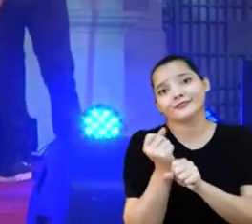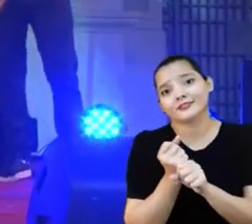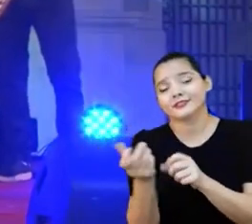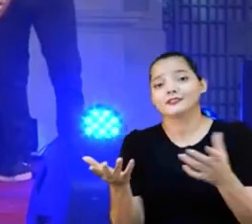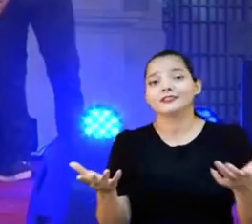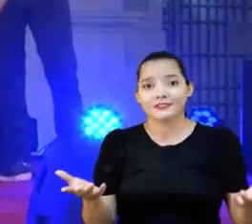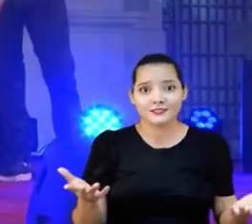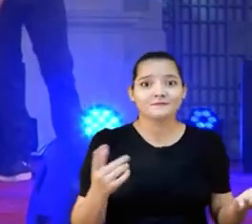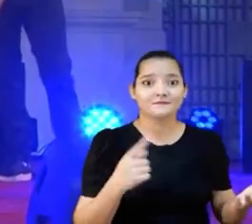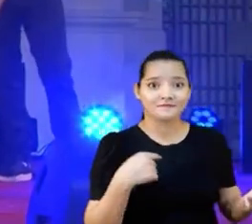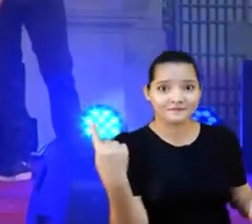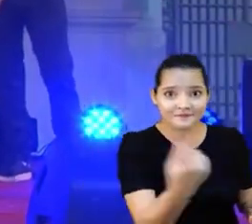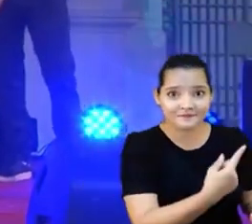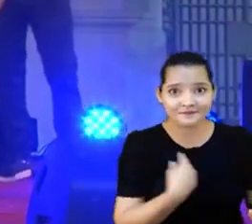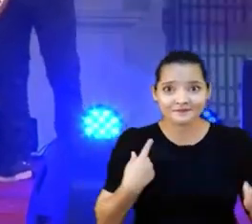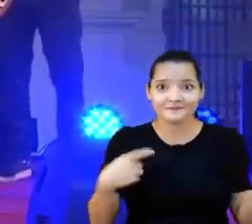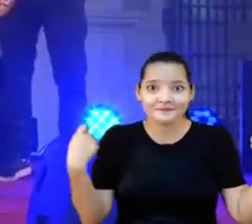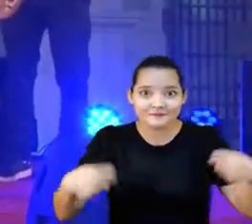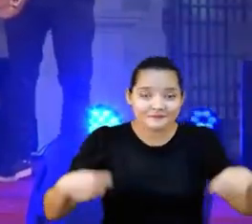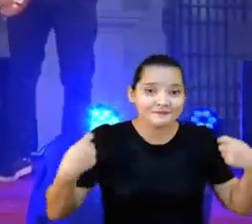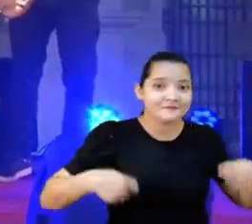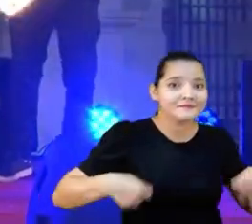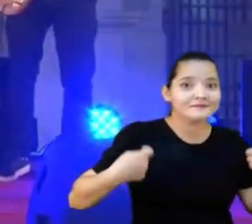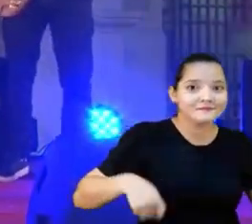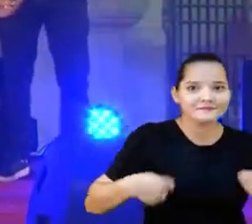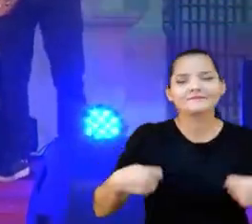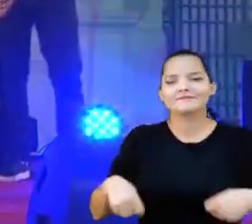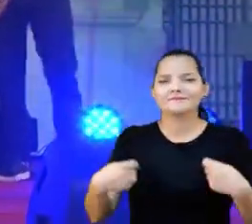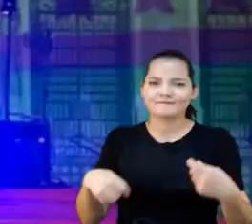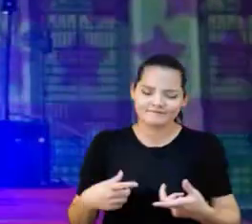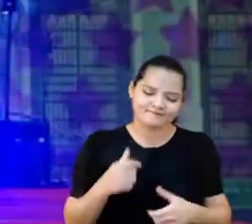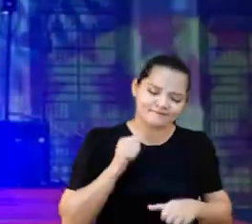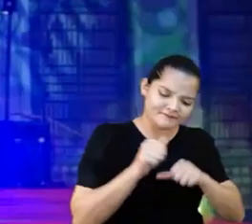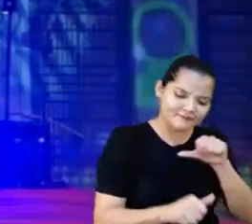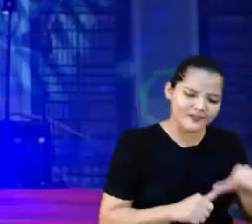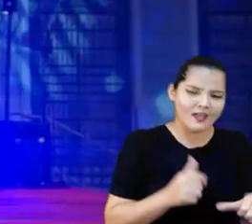E precisamos todos